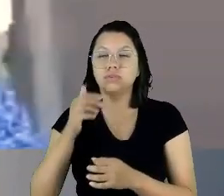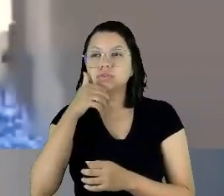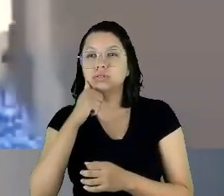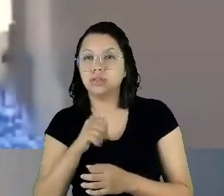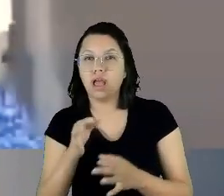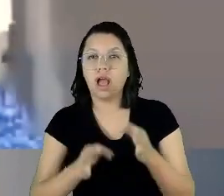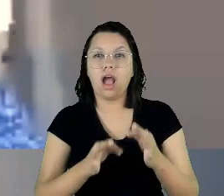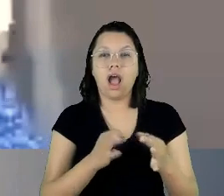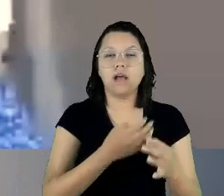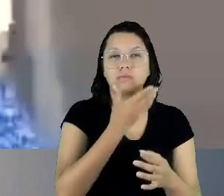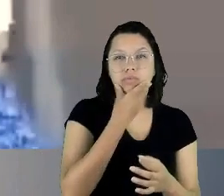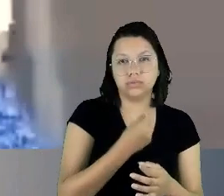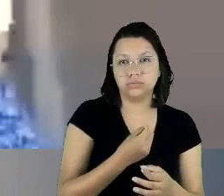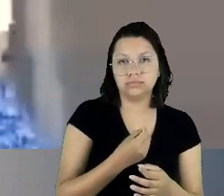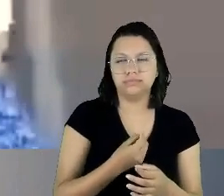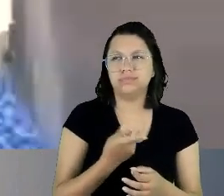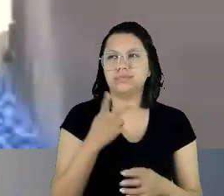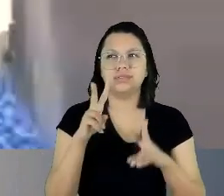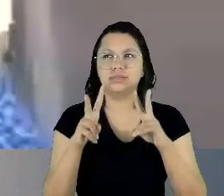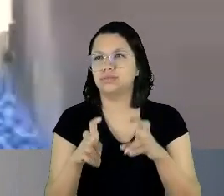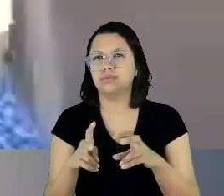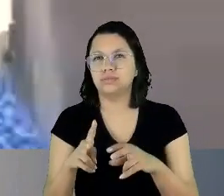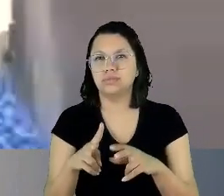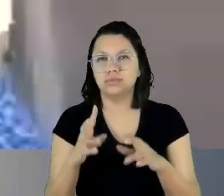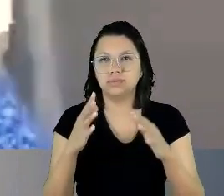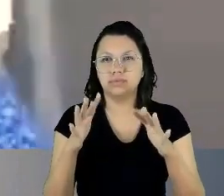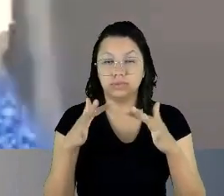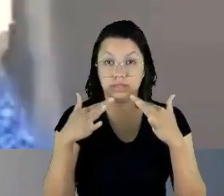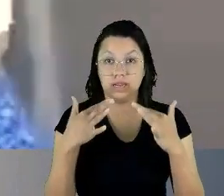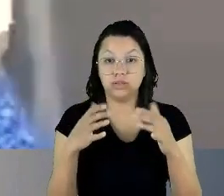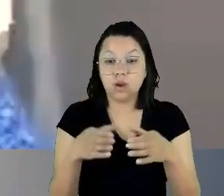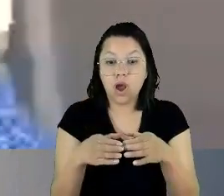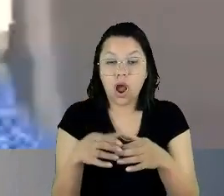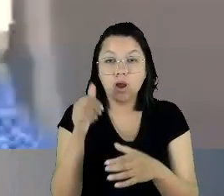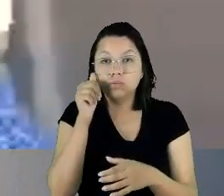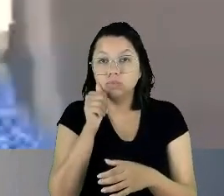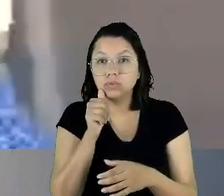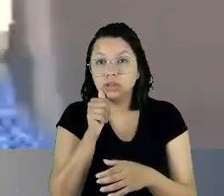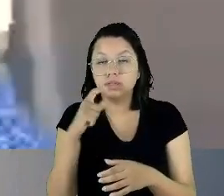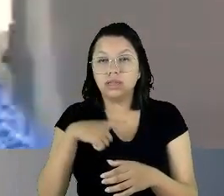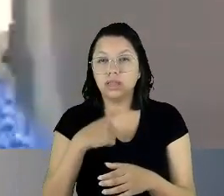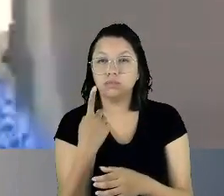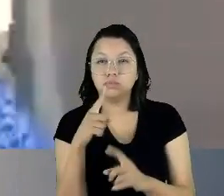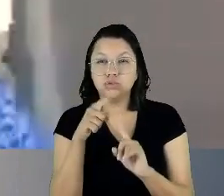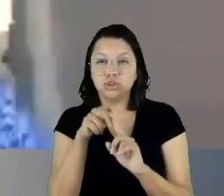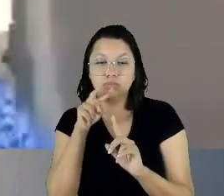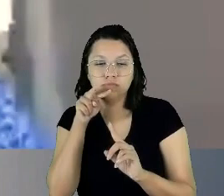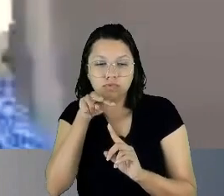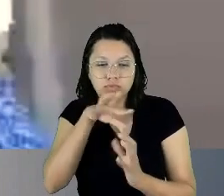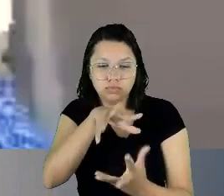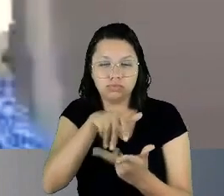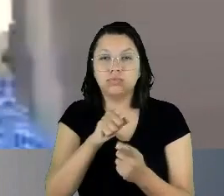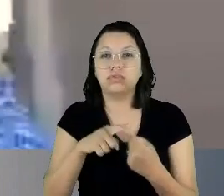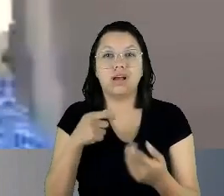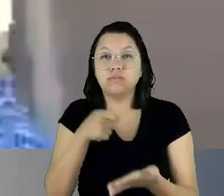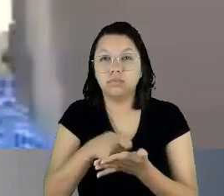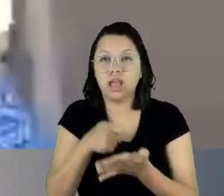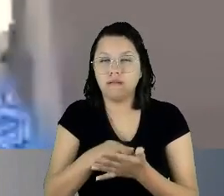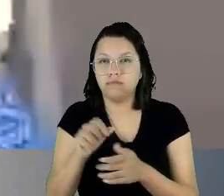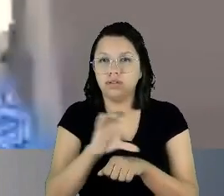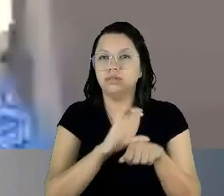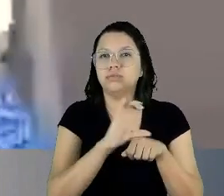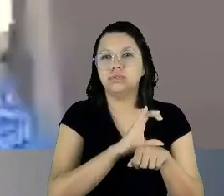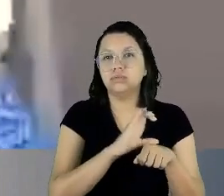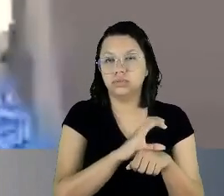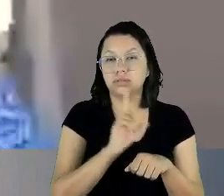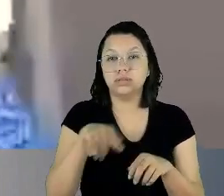magistrados? Não se trata aqui do interesse de um grupo de mulheres com determinada visão de mundo, mas de um dever imposto pela